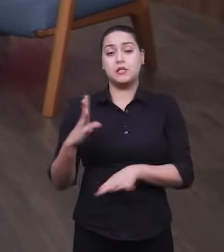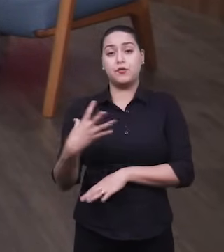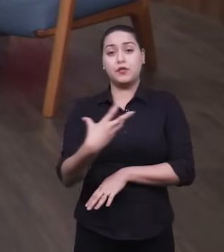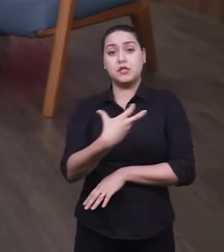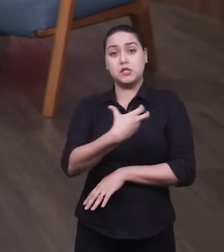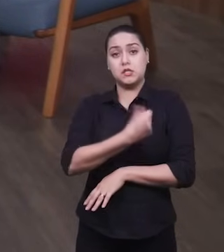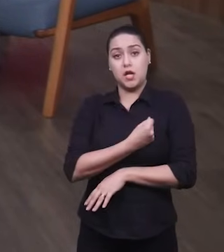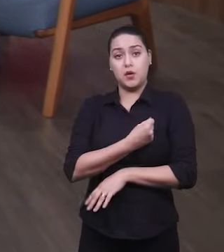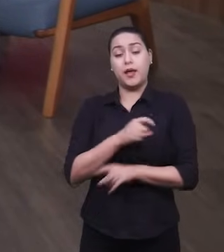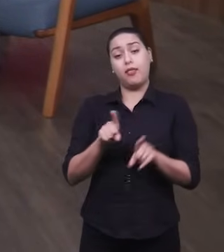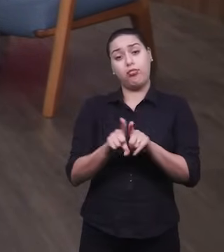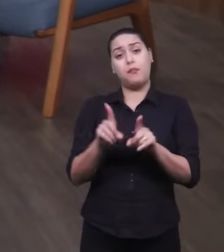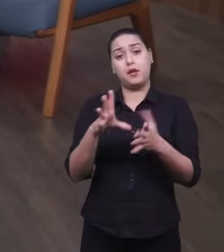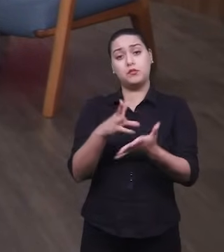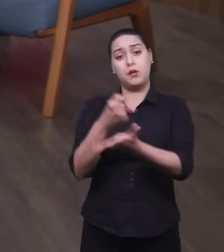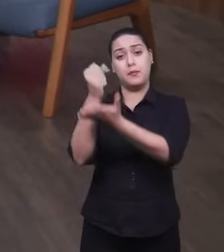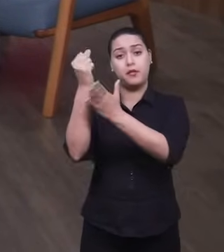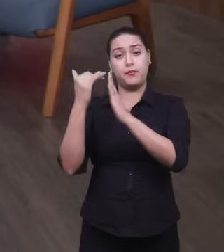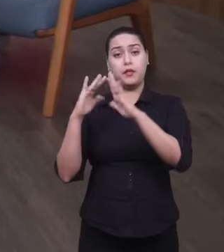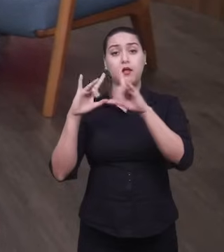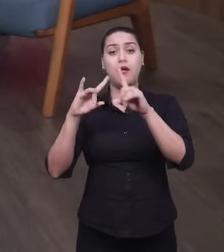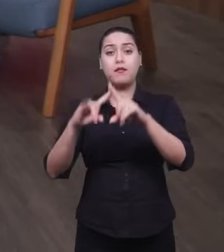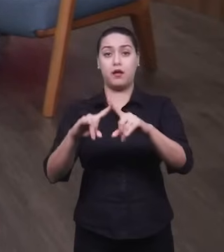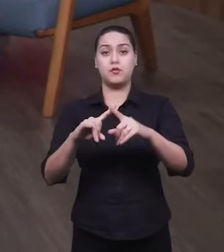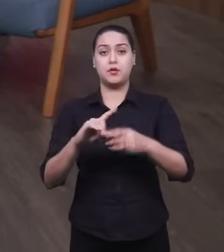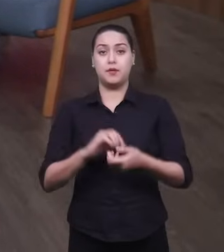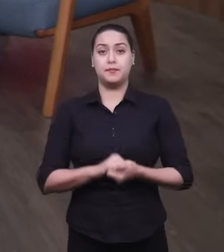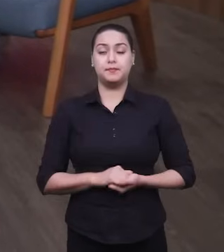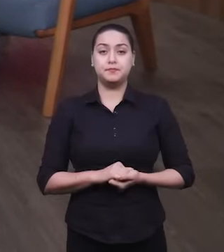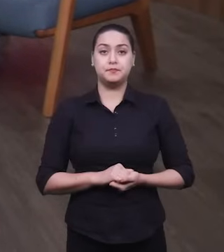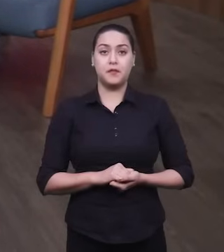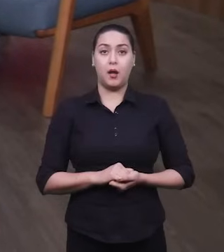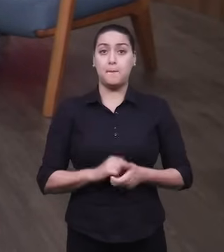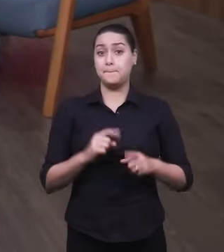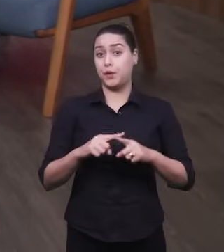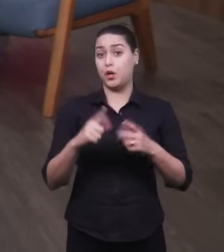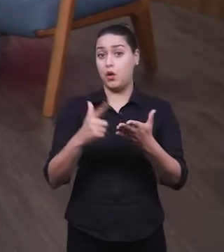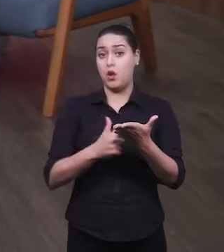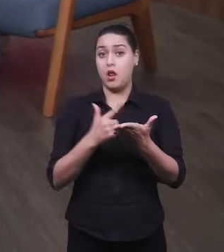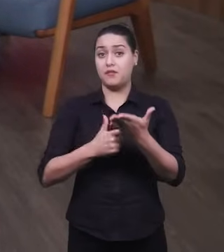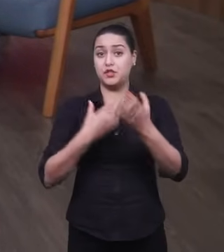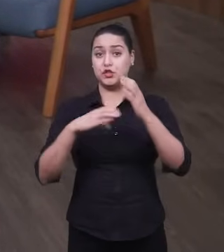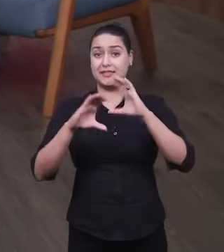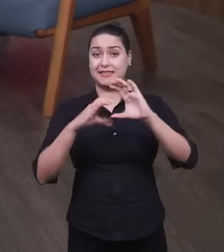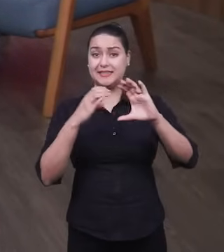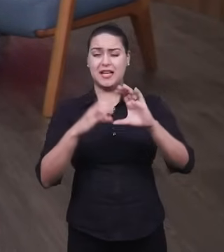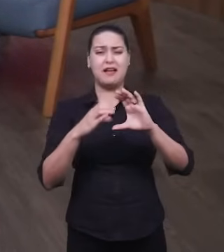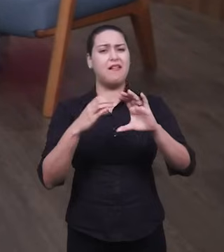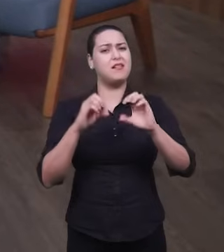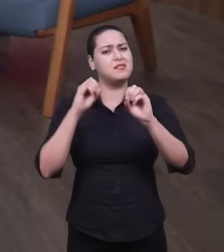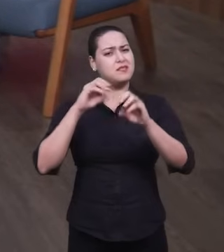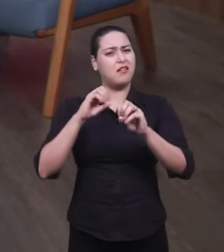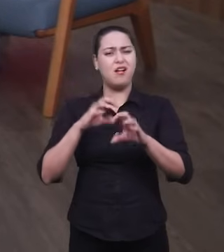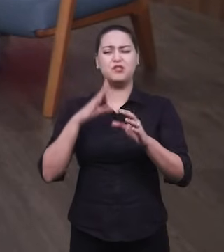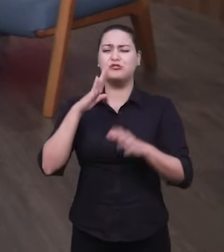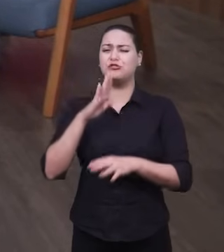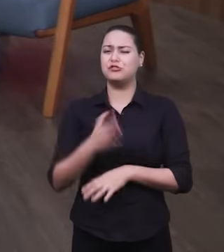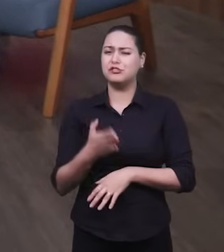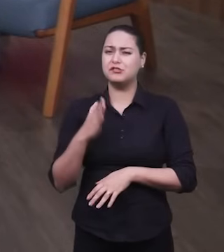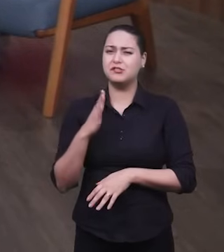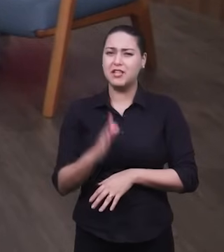resgate e do arrebatamento da igreja. O livro de Cantares, temos falado nisso, a escola